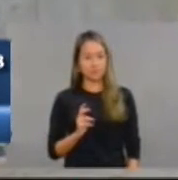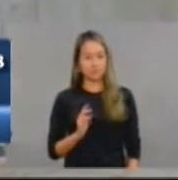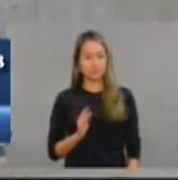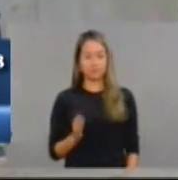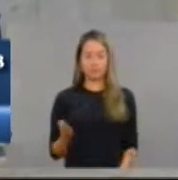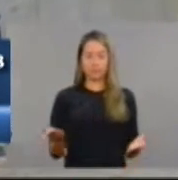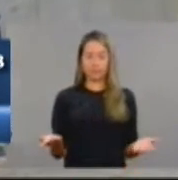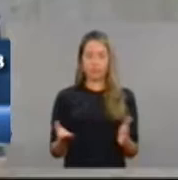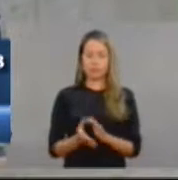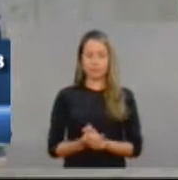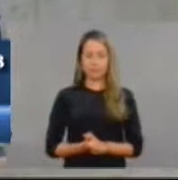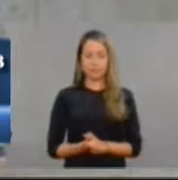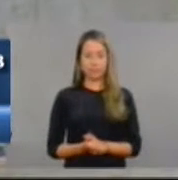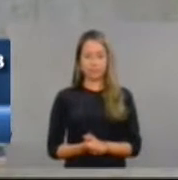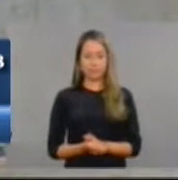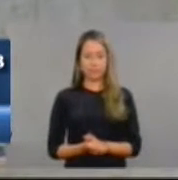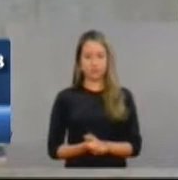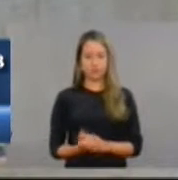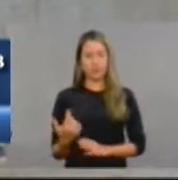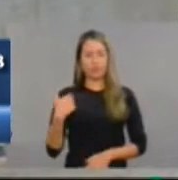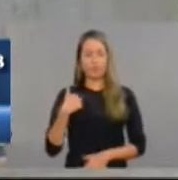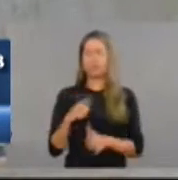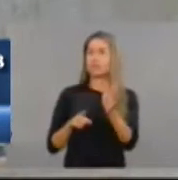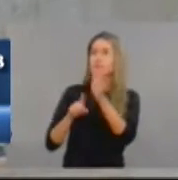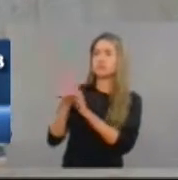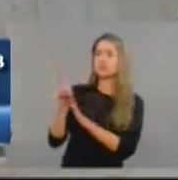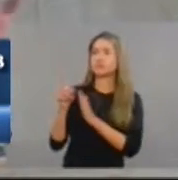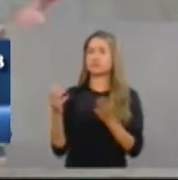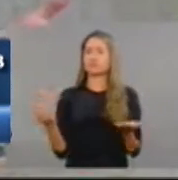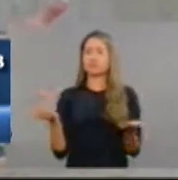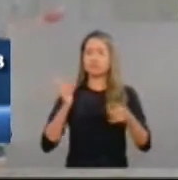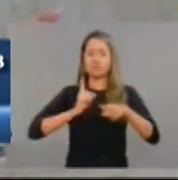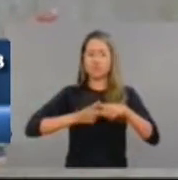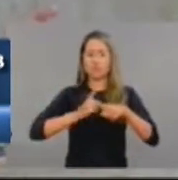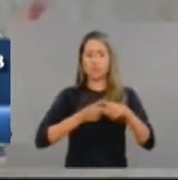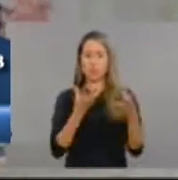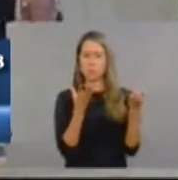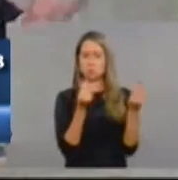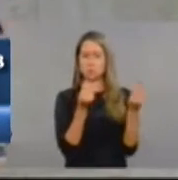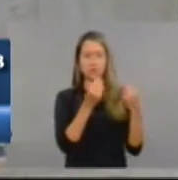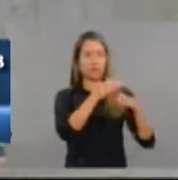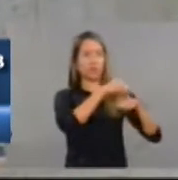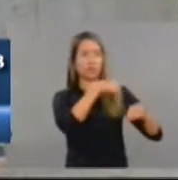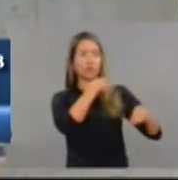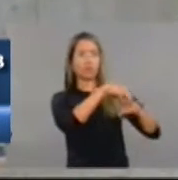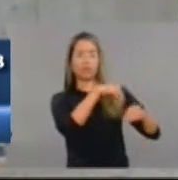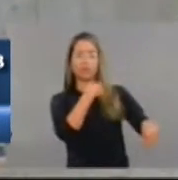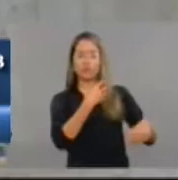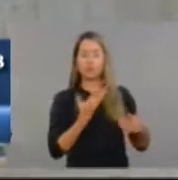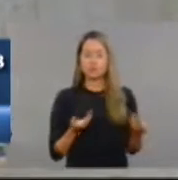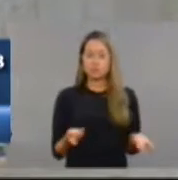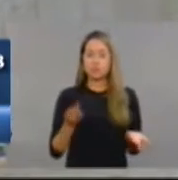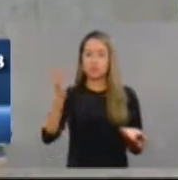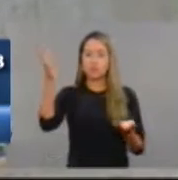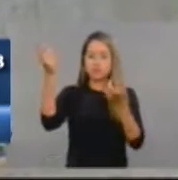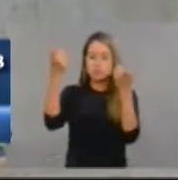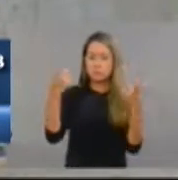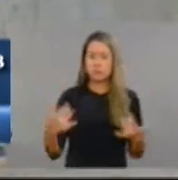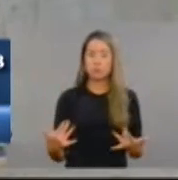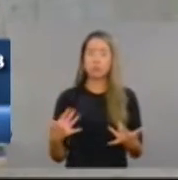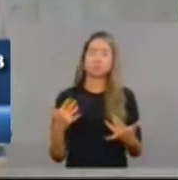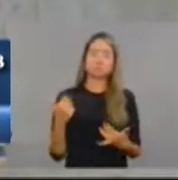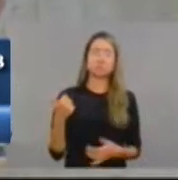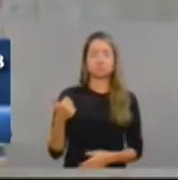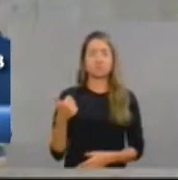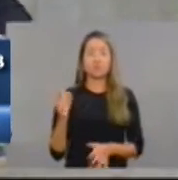então eu eu faço essas perguntas diante do do pequeno pronunciamento que vossa senhoria fez mas que